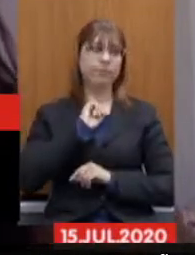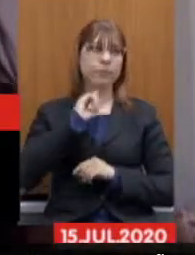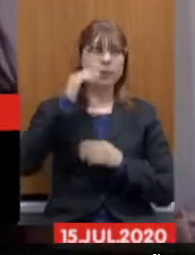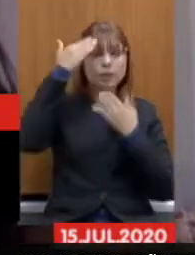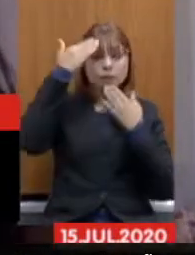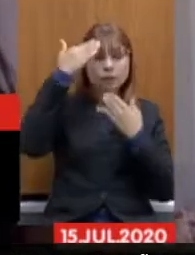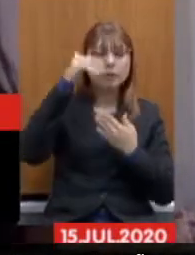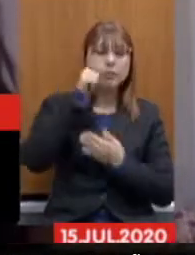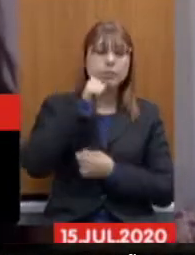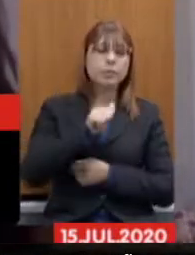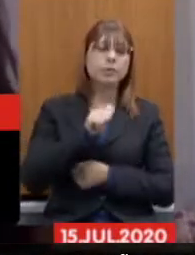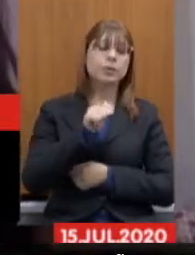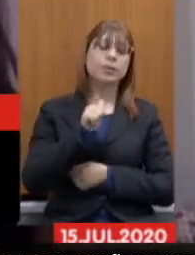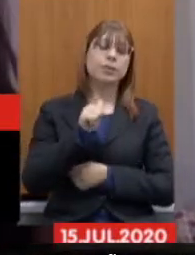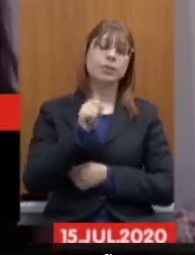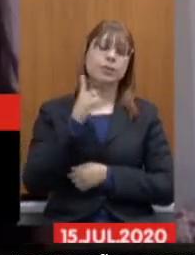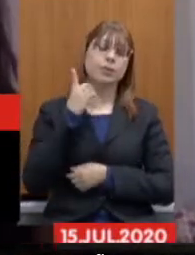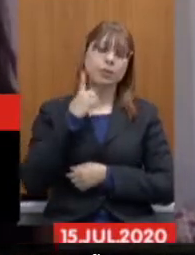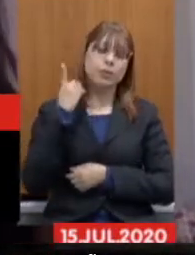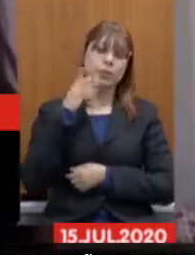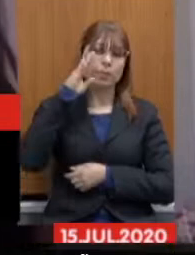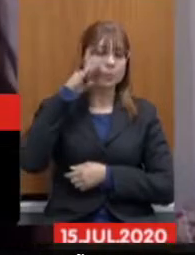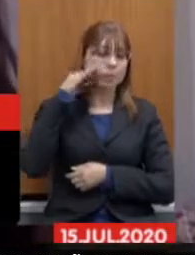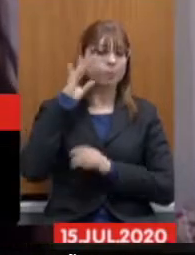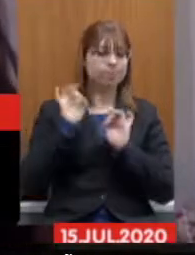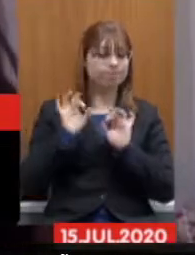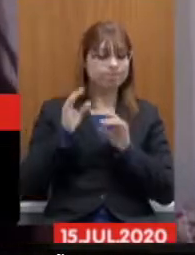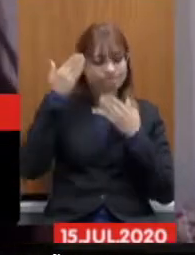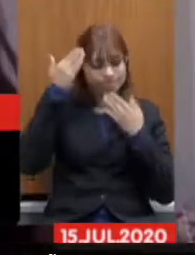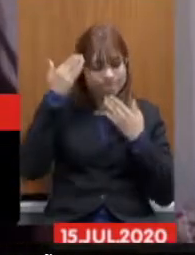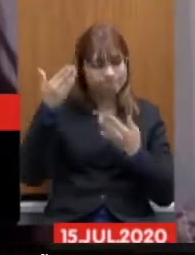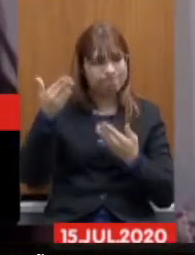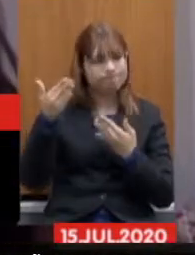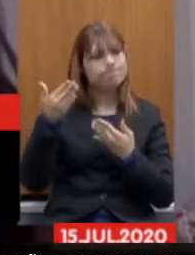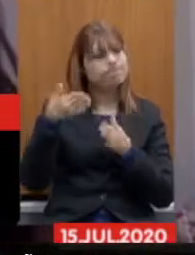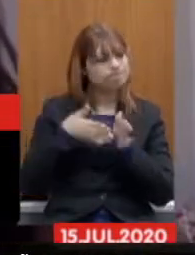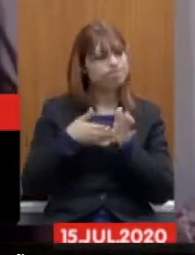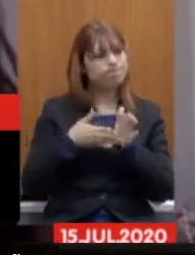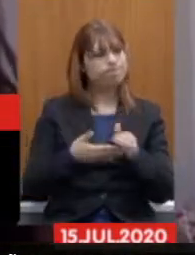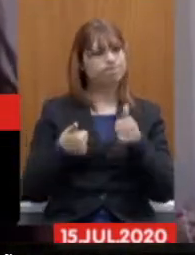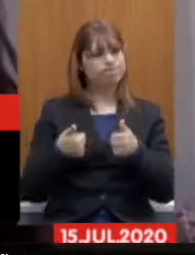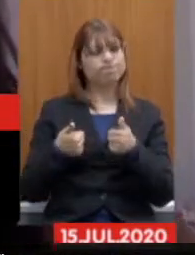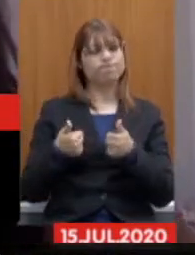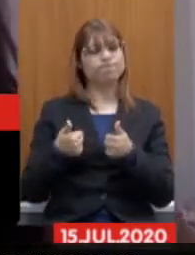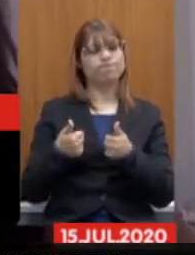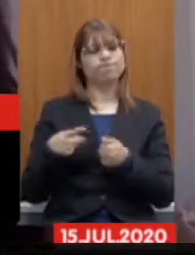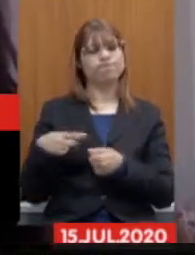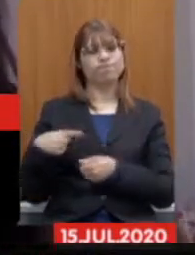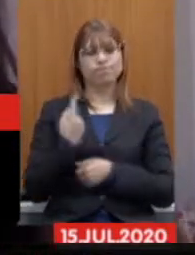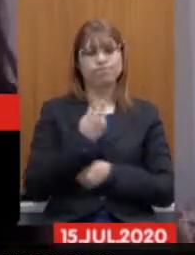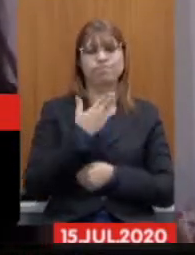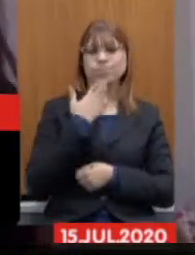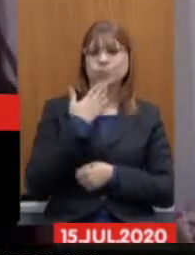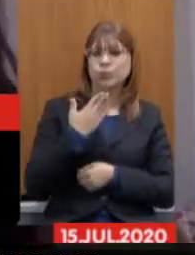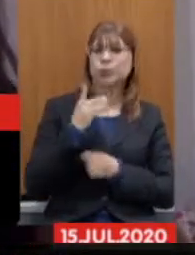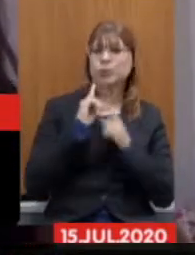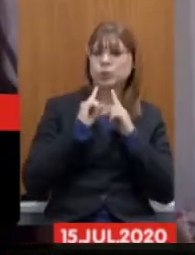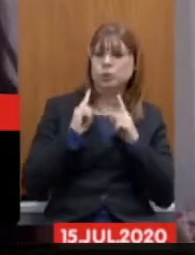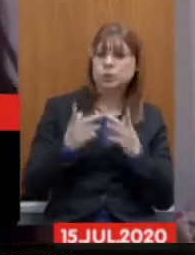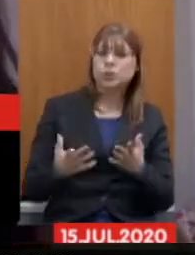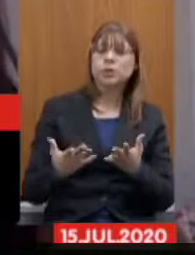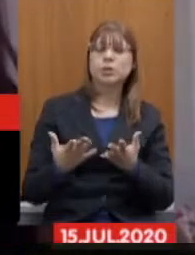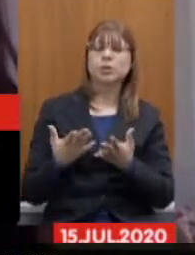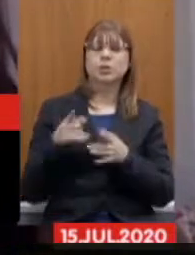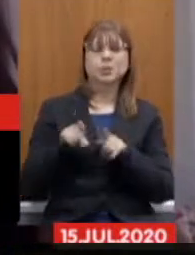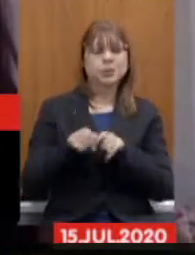a deputada a beatriz cerqueira que tem feito um bom acompanhamento dos nossos pleitos né toda a discussão